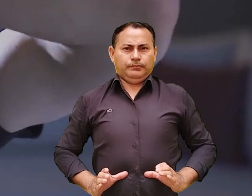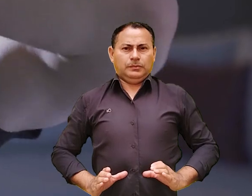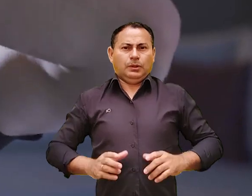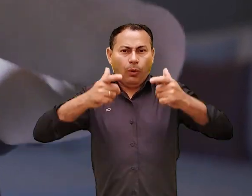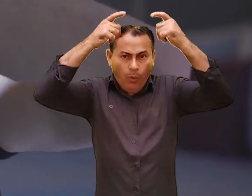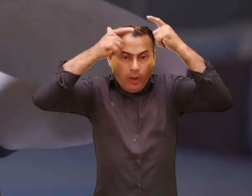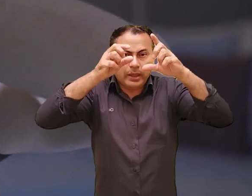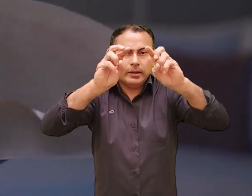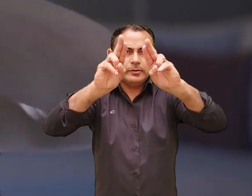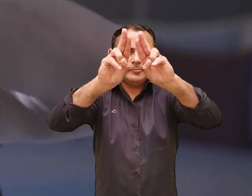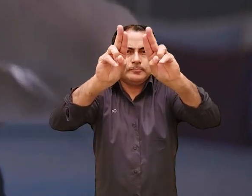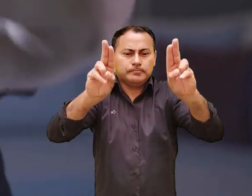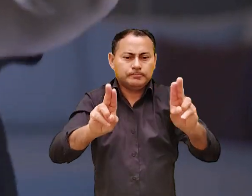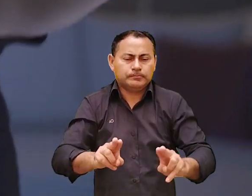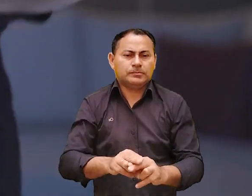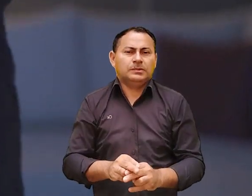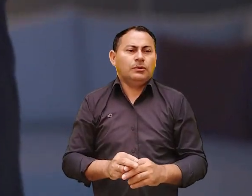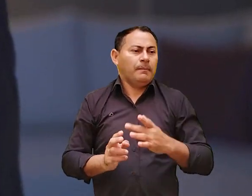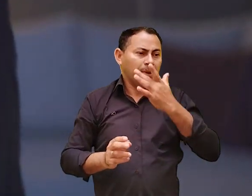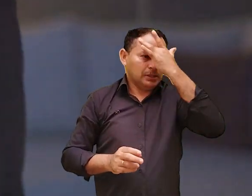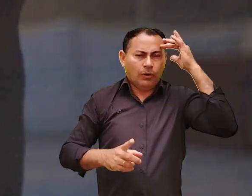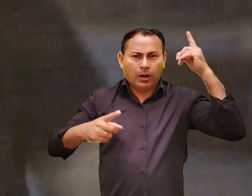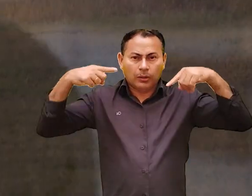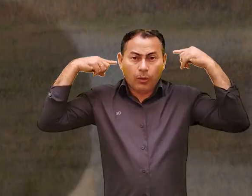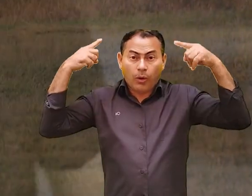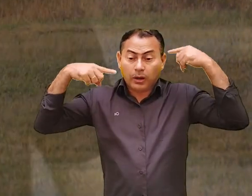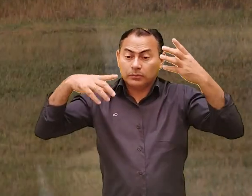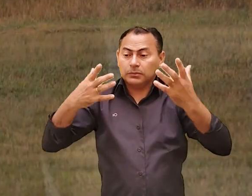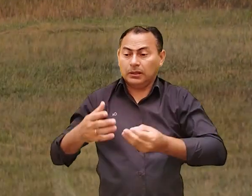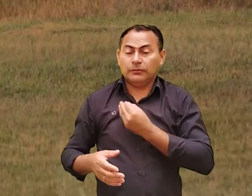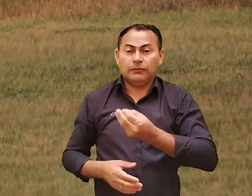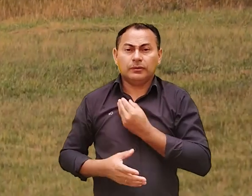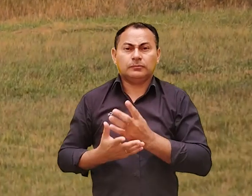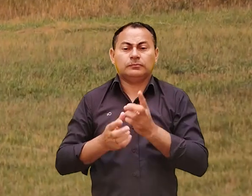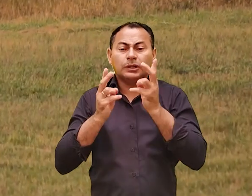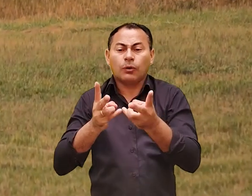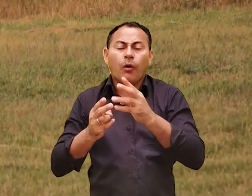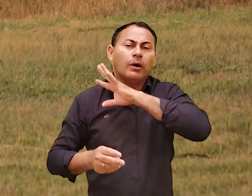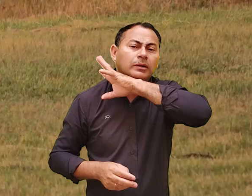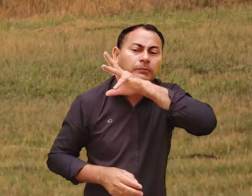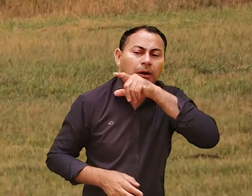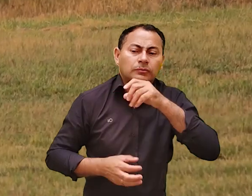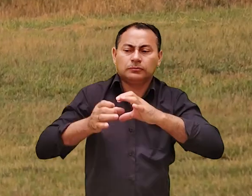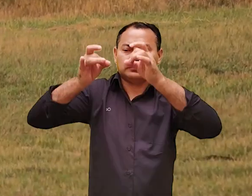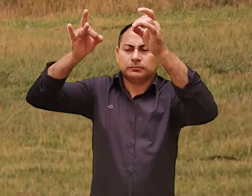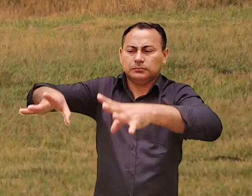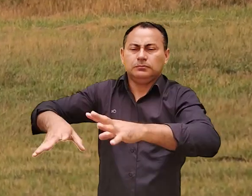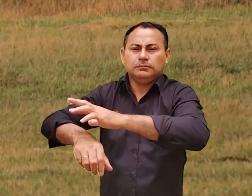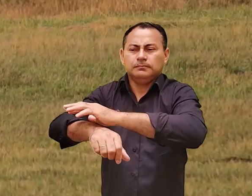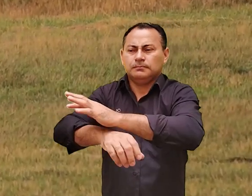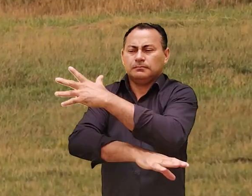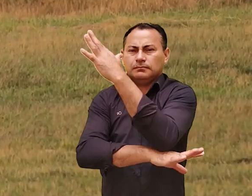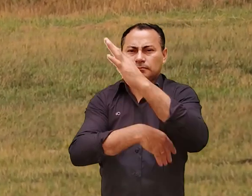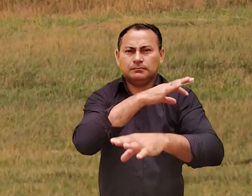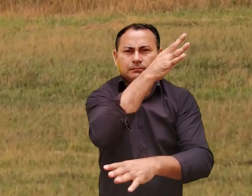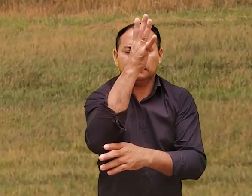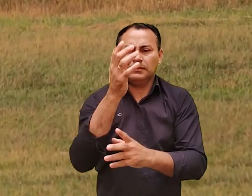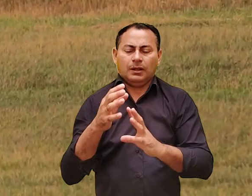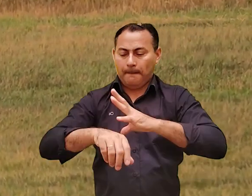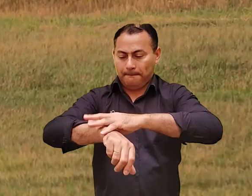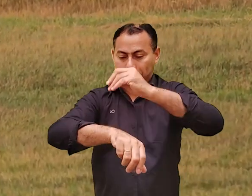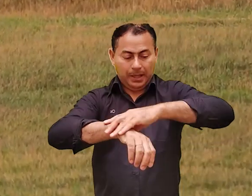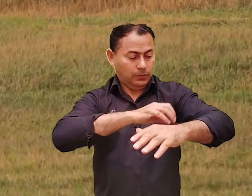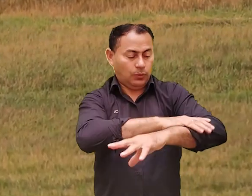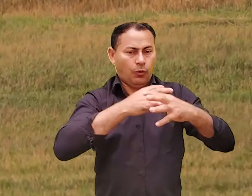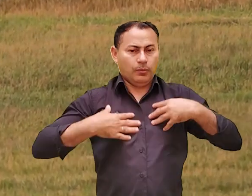de Nabucodonosor foi de um louco. Ele viveu e foi tratado como animal, largado nos campos, com pelos